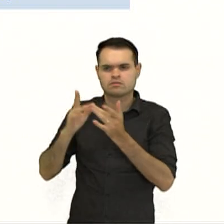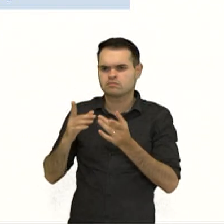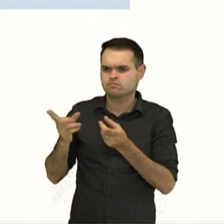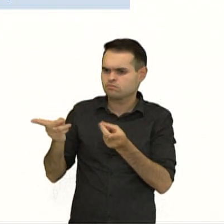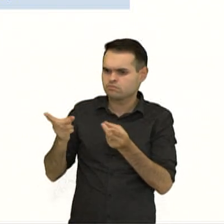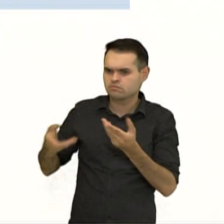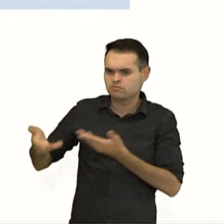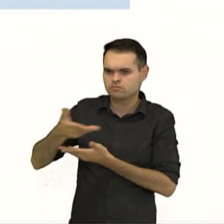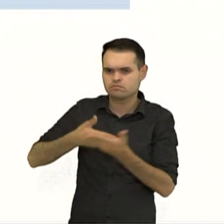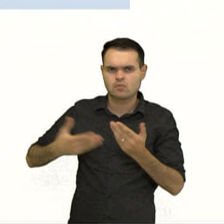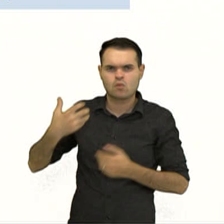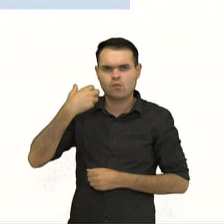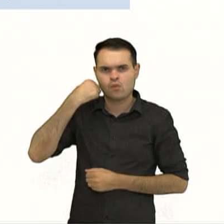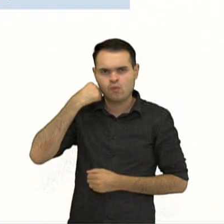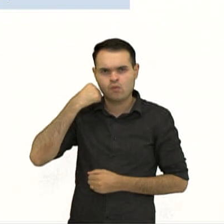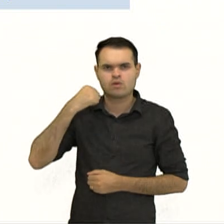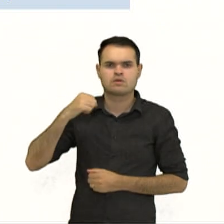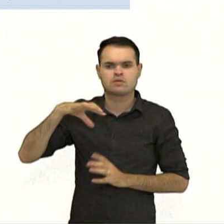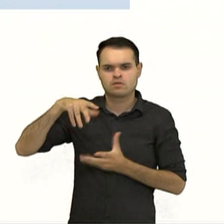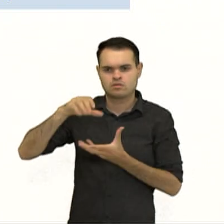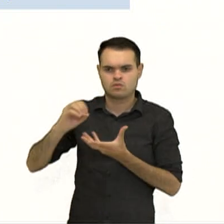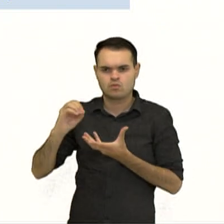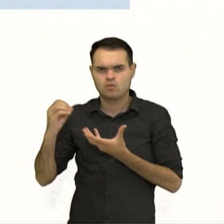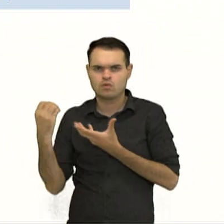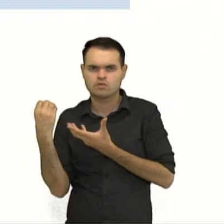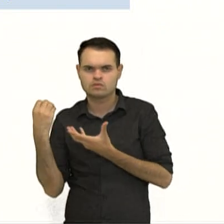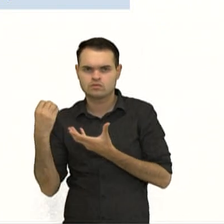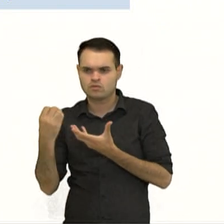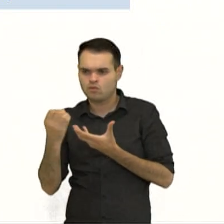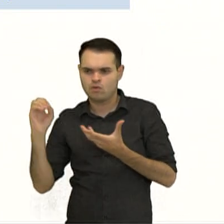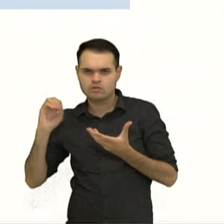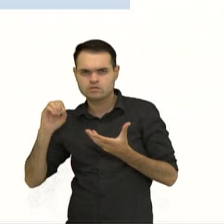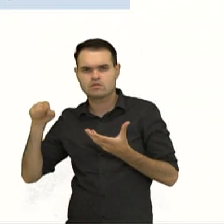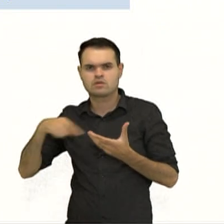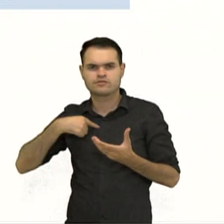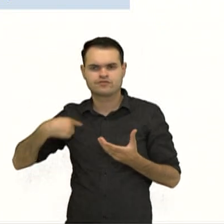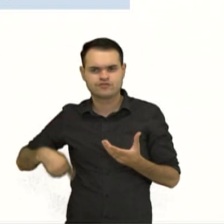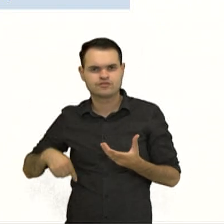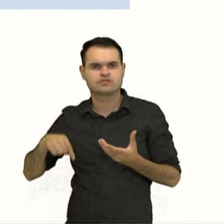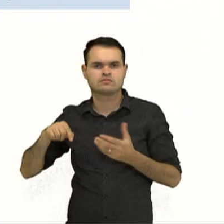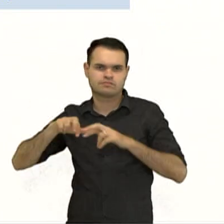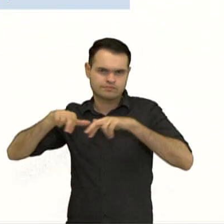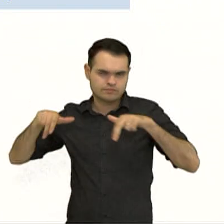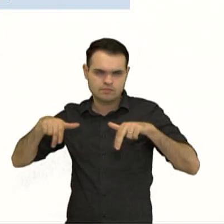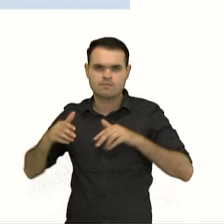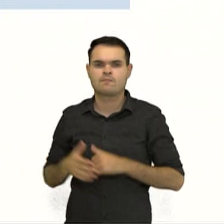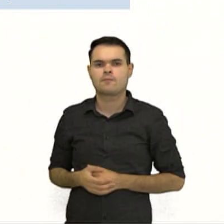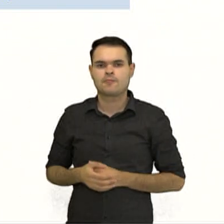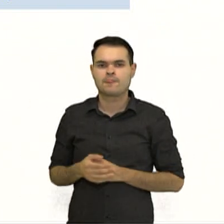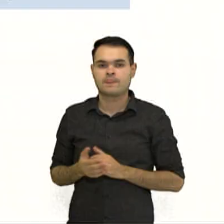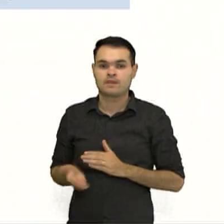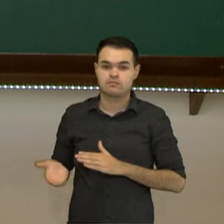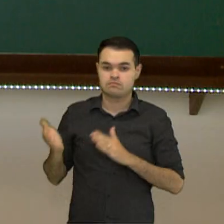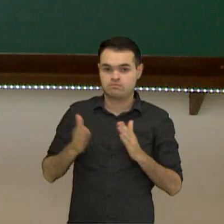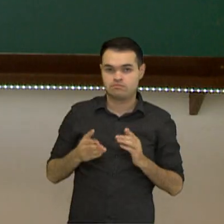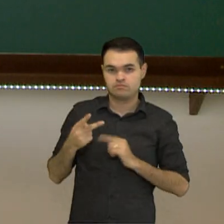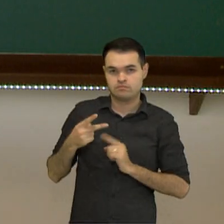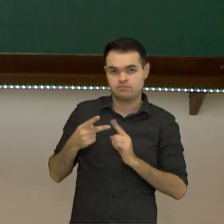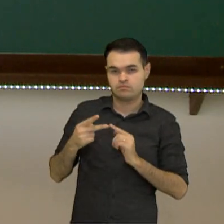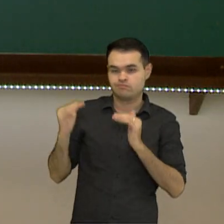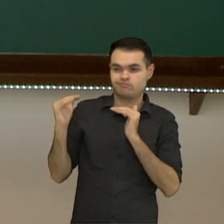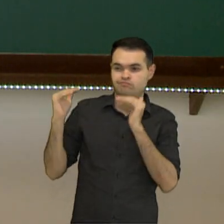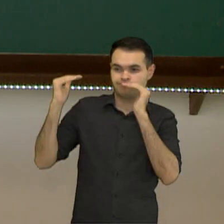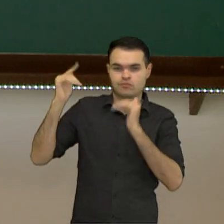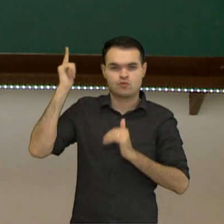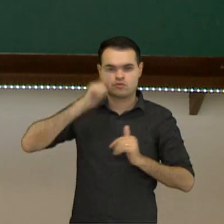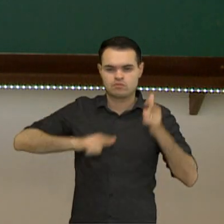lucratividade com o Oriente, região da China, da Índia. Para os nobres, né, obter terras, né, lucrar com a obtenção de